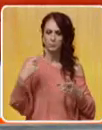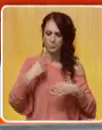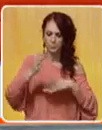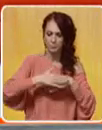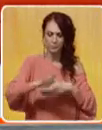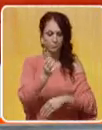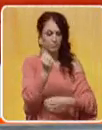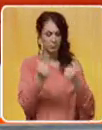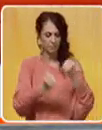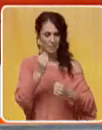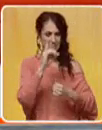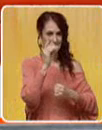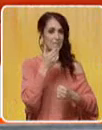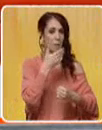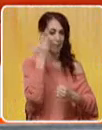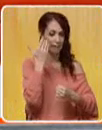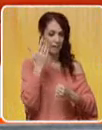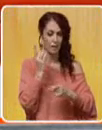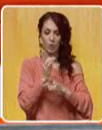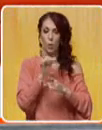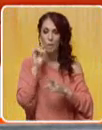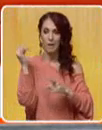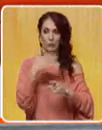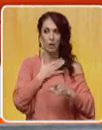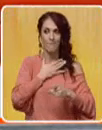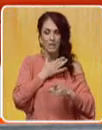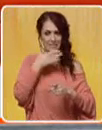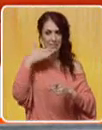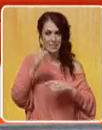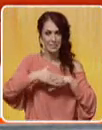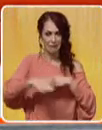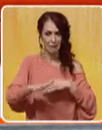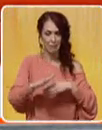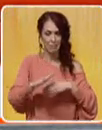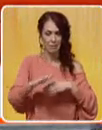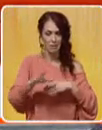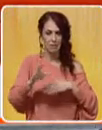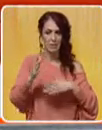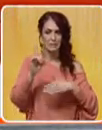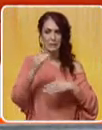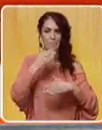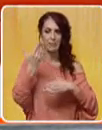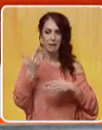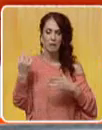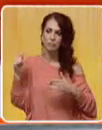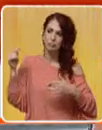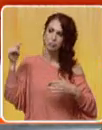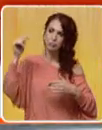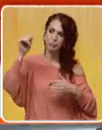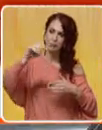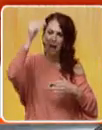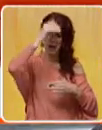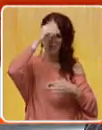nós saíamos de carro às 6 da manhã que o meu pai gostava de sair muito cedo e e passávamos pelas Vilas